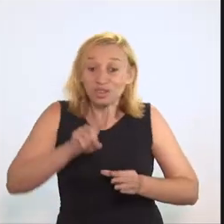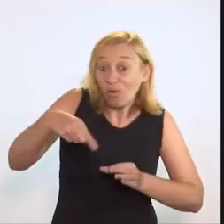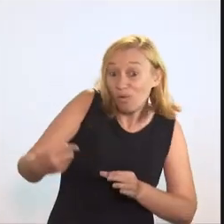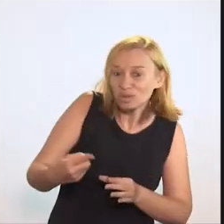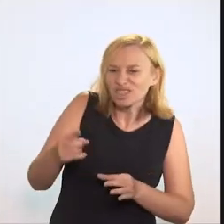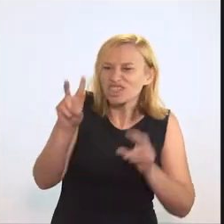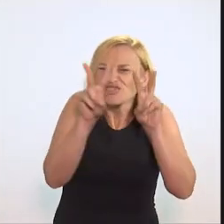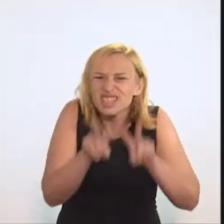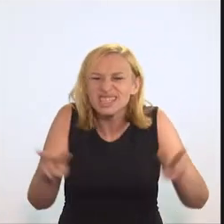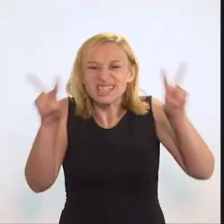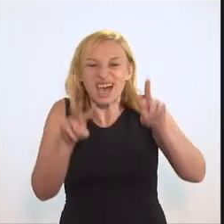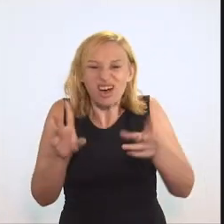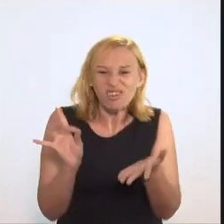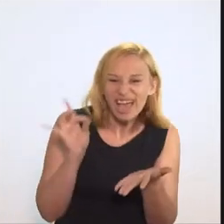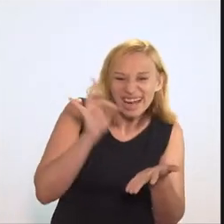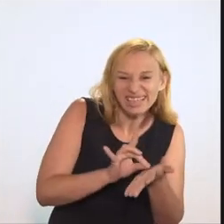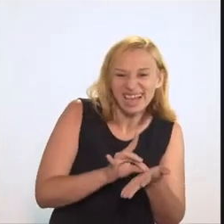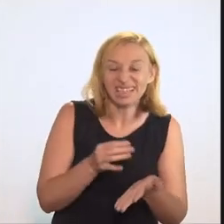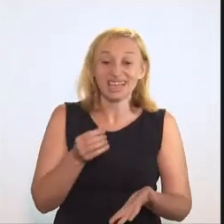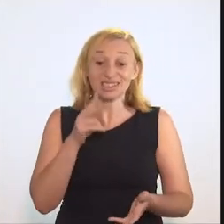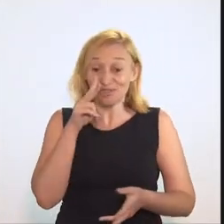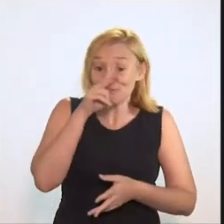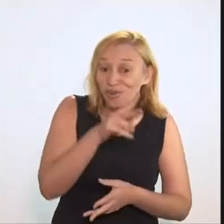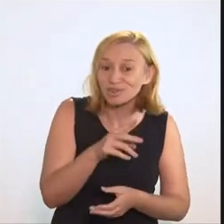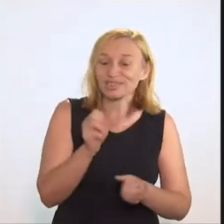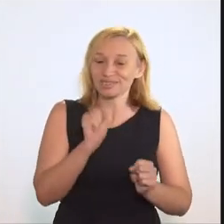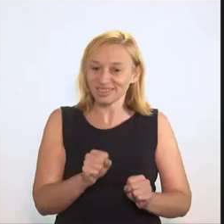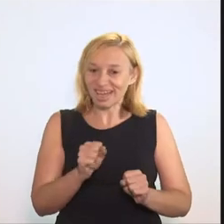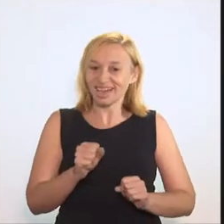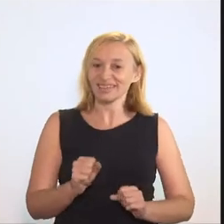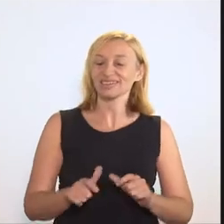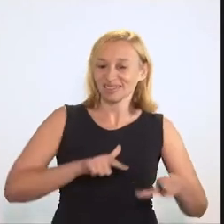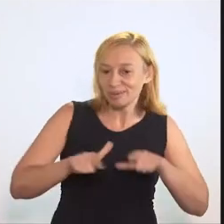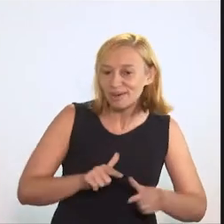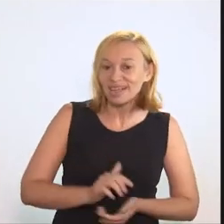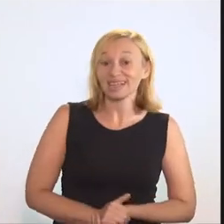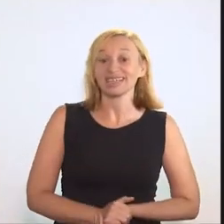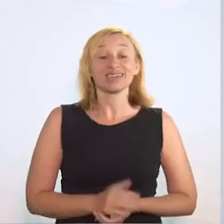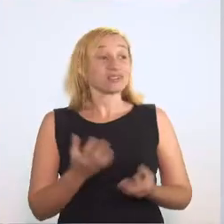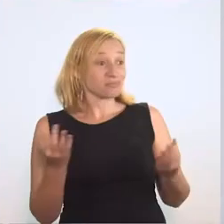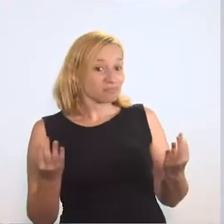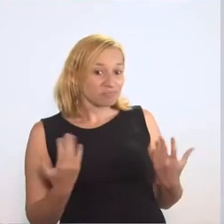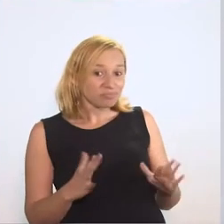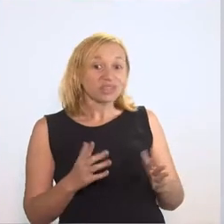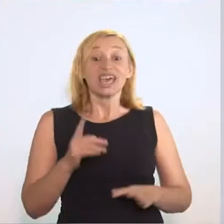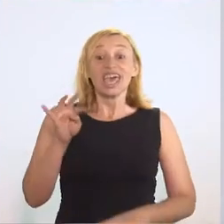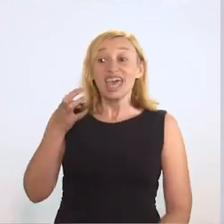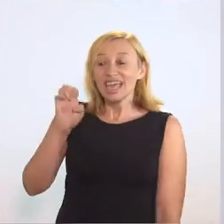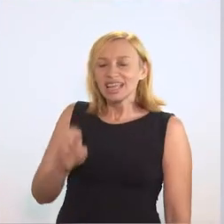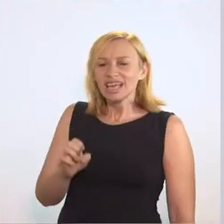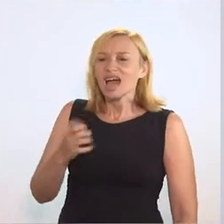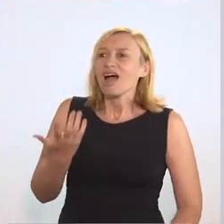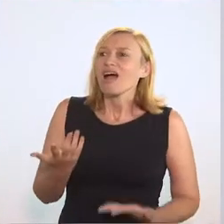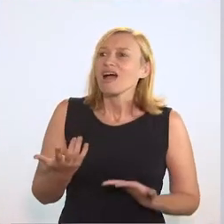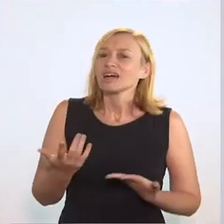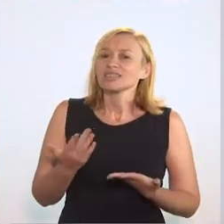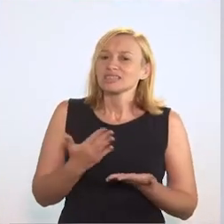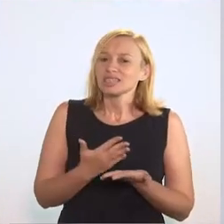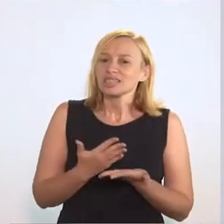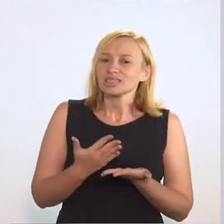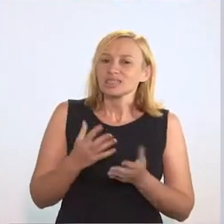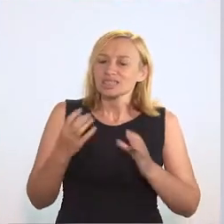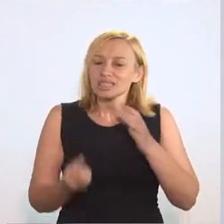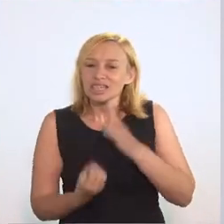outros pontos de vista, né? Tipo, outras realidades, outras mulheres. É isso que fortalece a nossa trajetória. Enriquece. Krika,